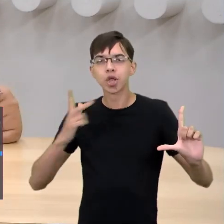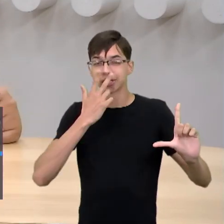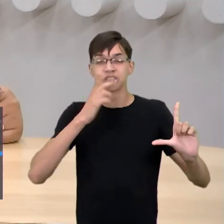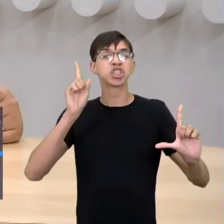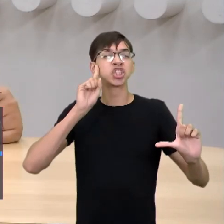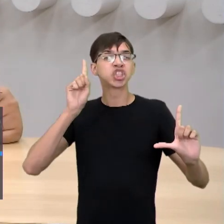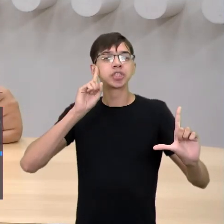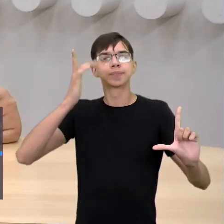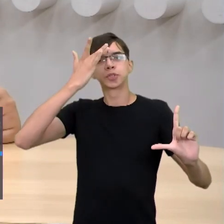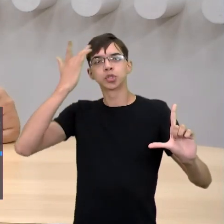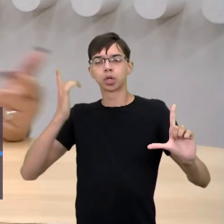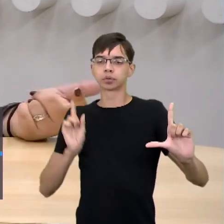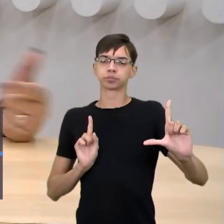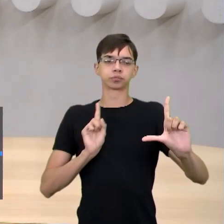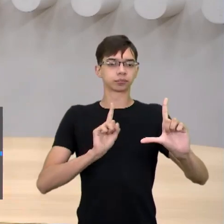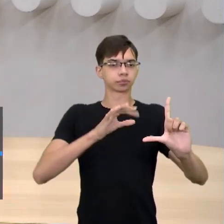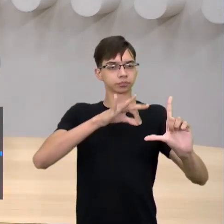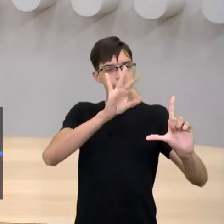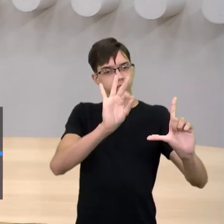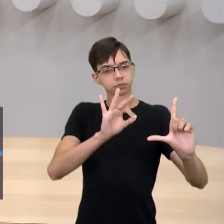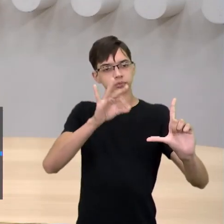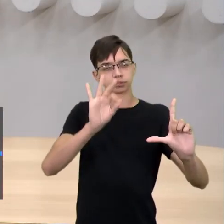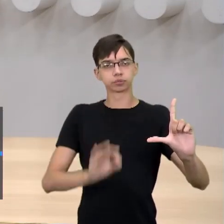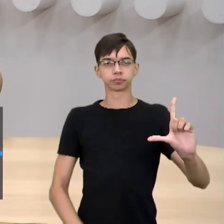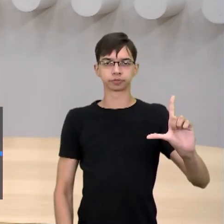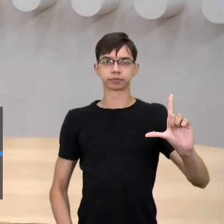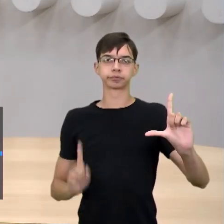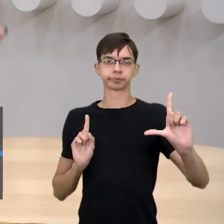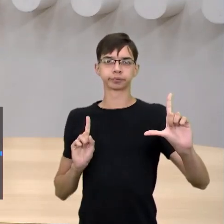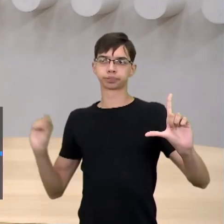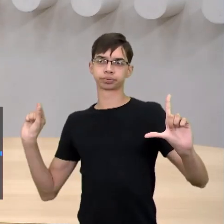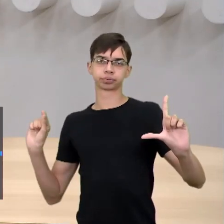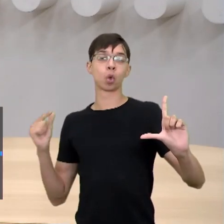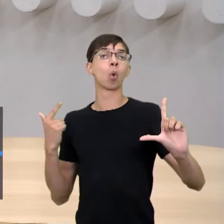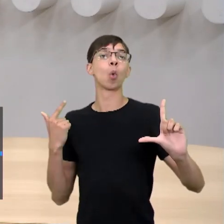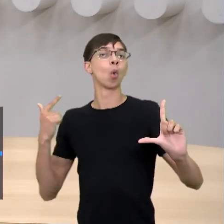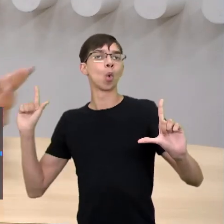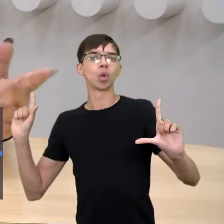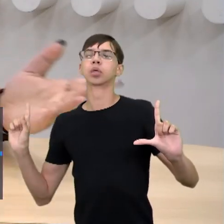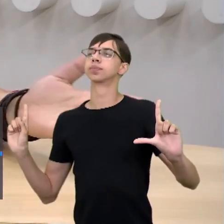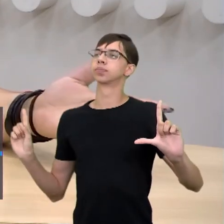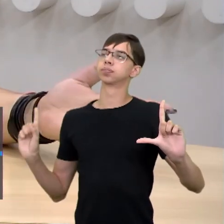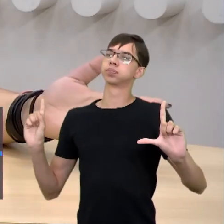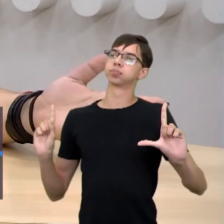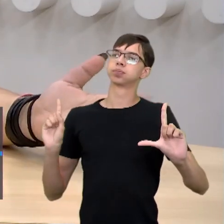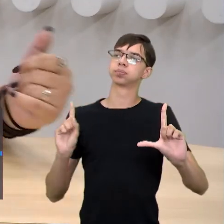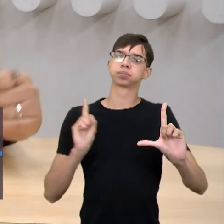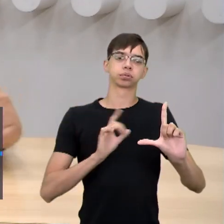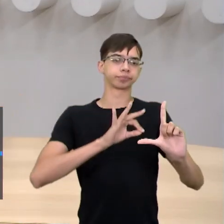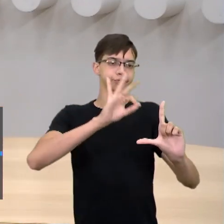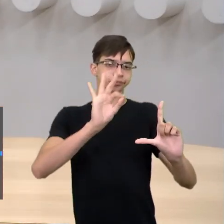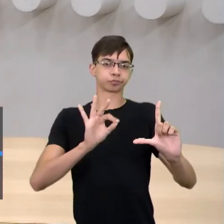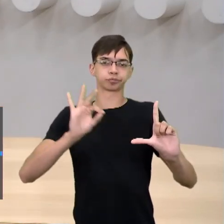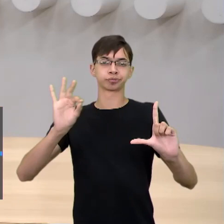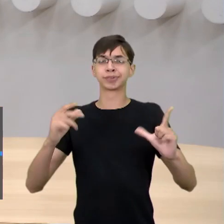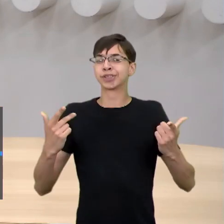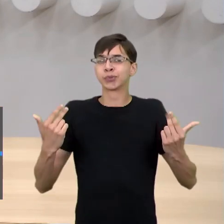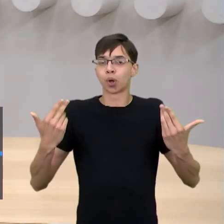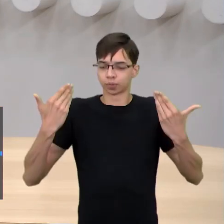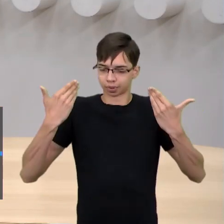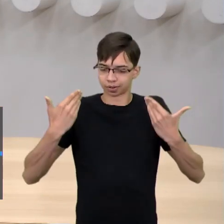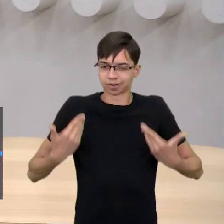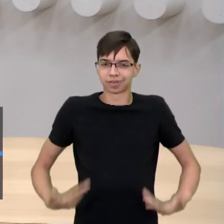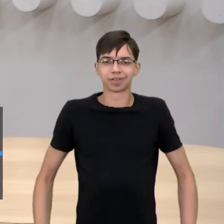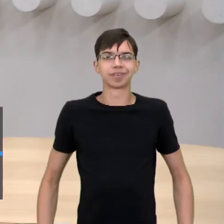obra de arte, assim como você é uma obra de arte. E todo dia alguém tá ali, ó, dando uma pincelada para que a gente se torne o quê? Uma obra-prima, né? A gente tem